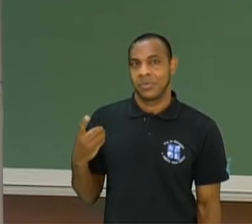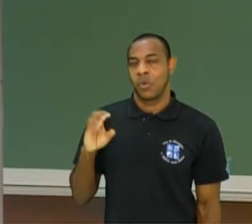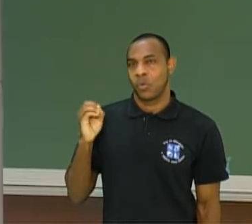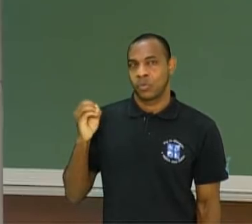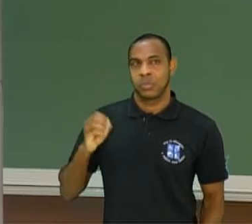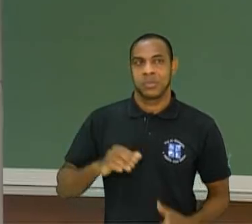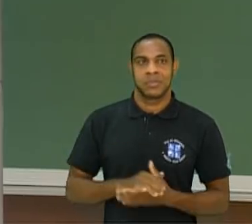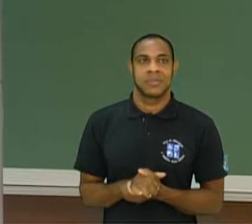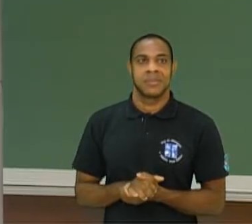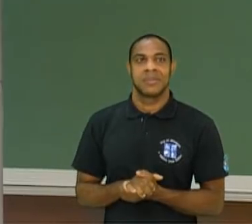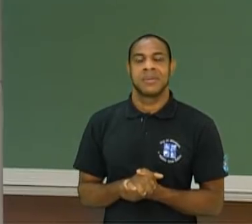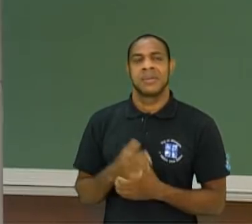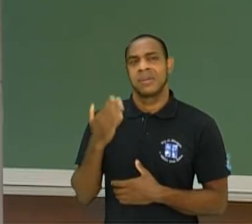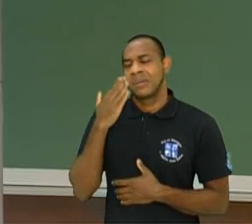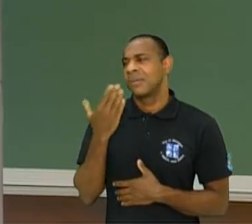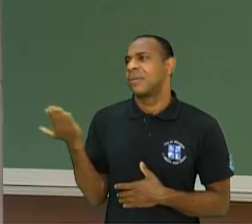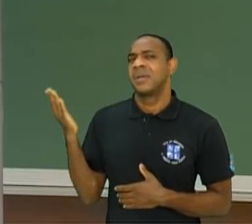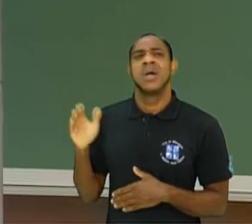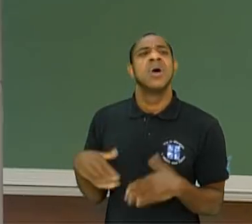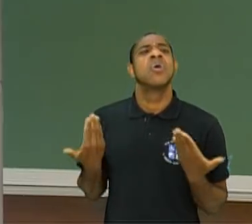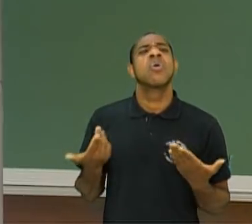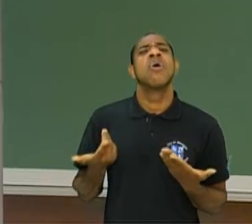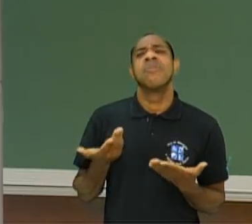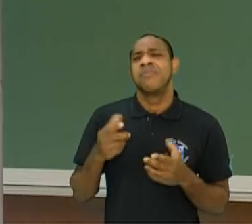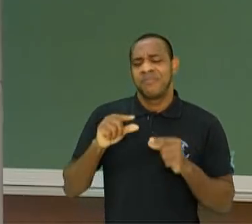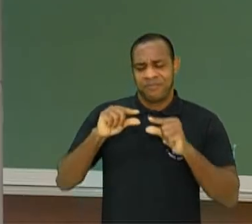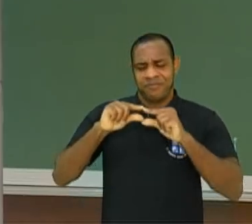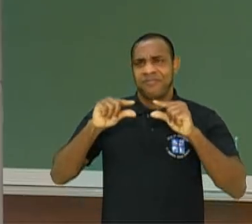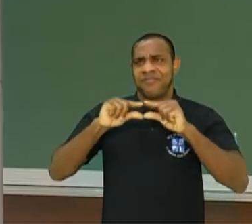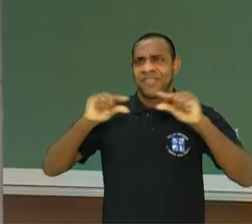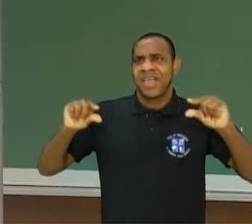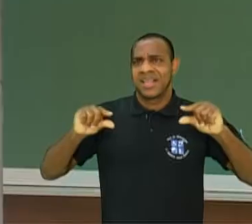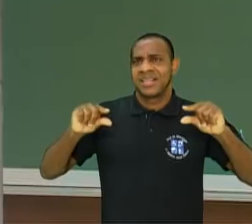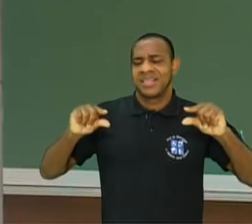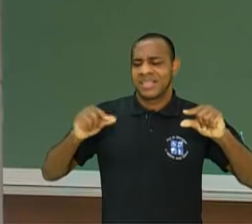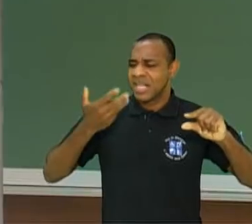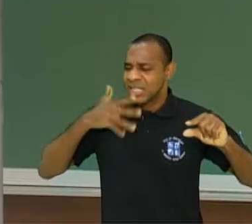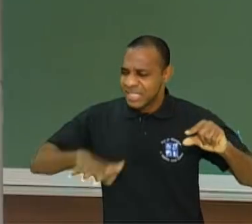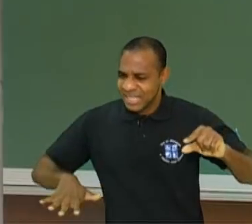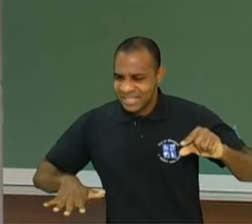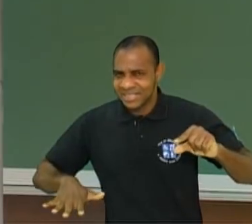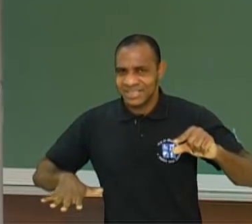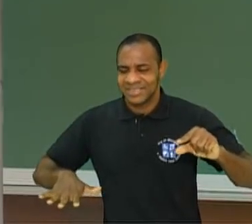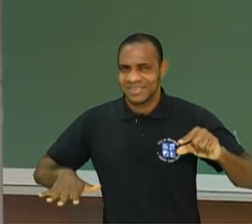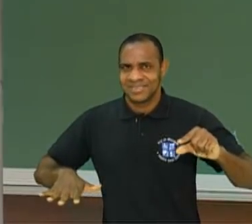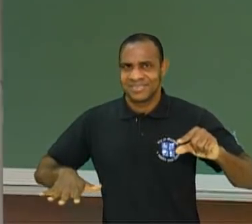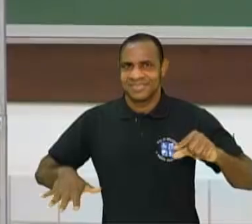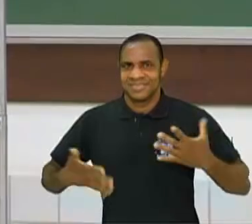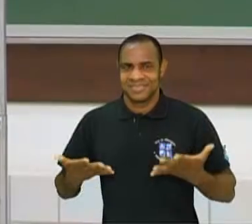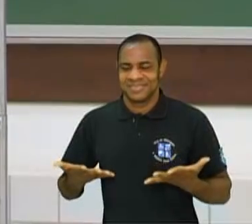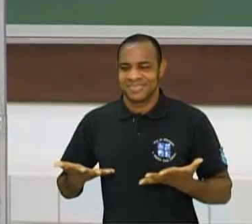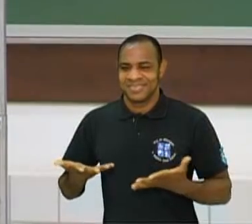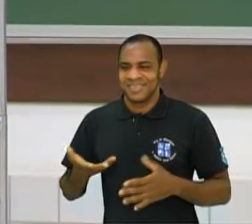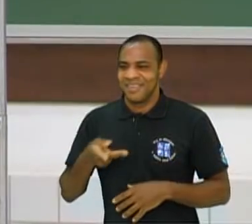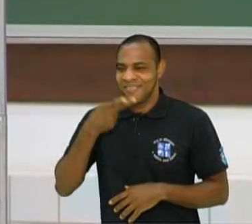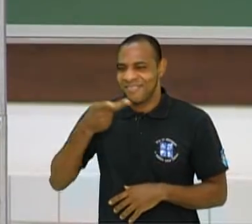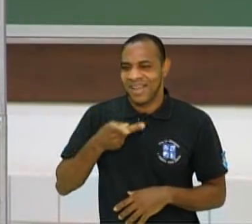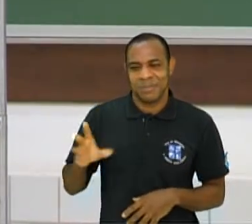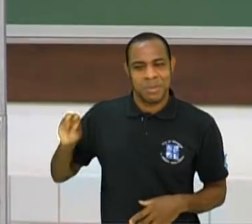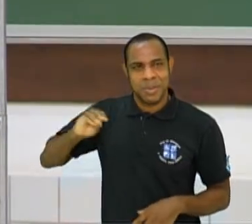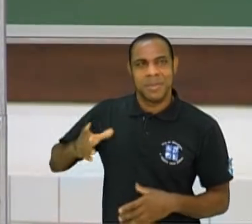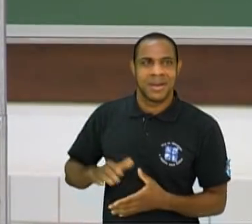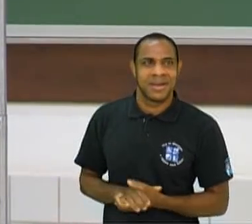de outubro. Qual frase as crianças dizem quando batem a porta, né? trick or treat. Então, essa frase